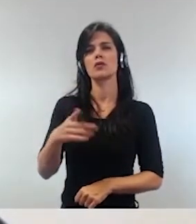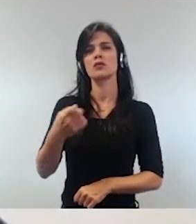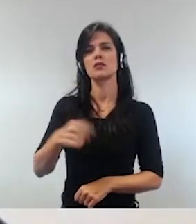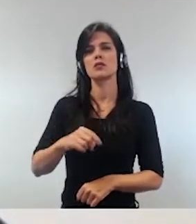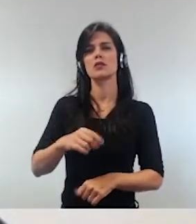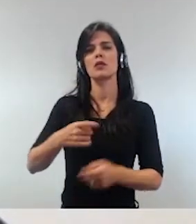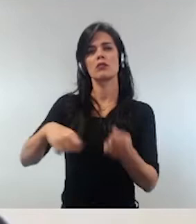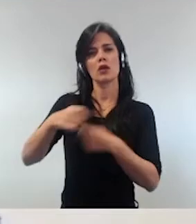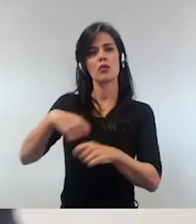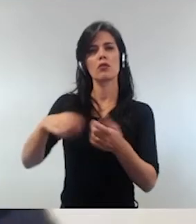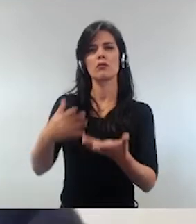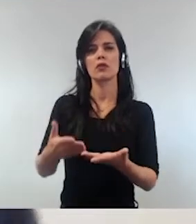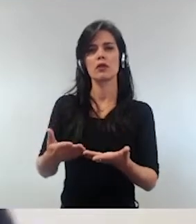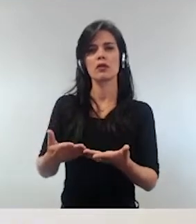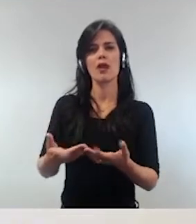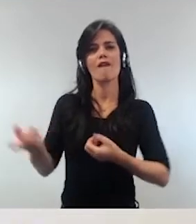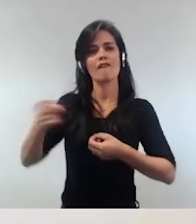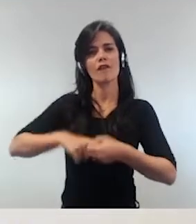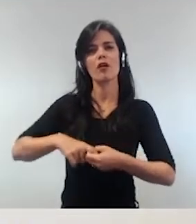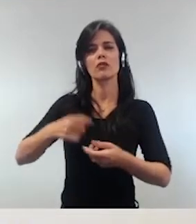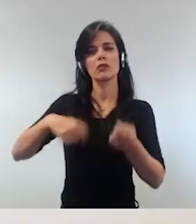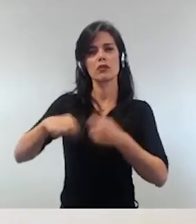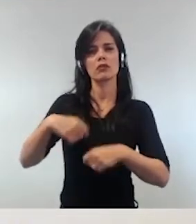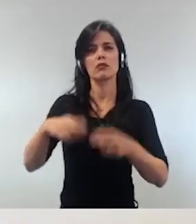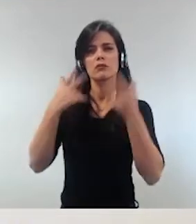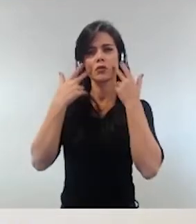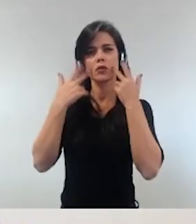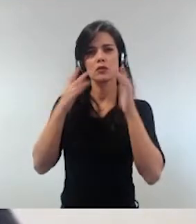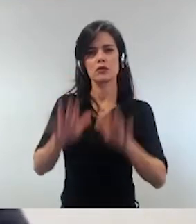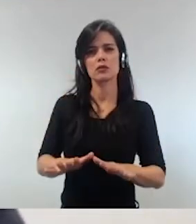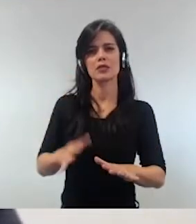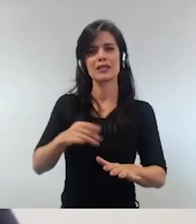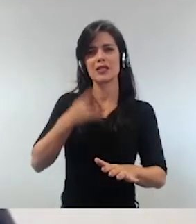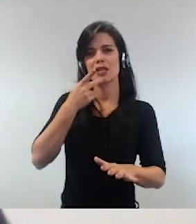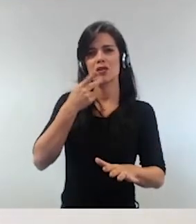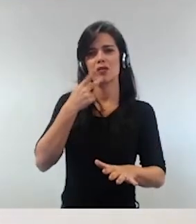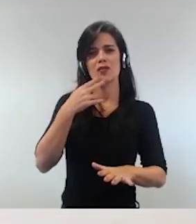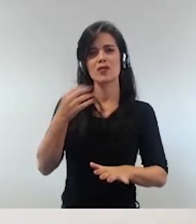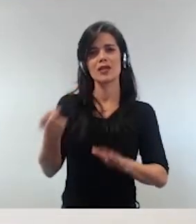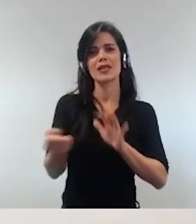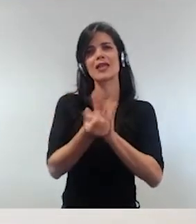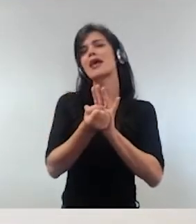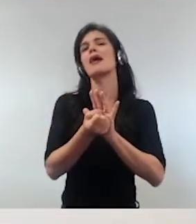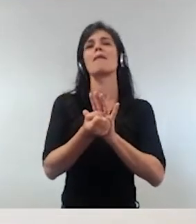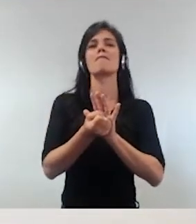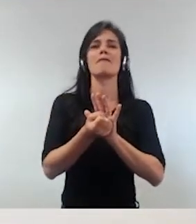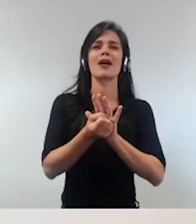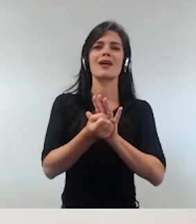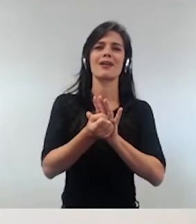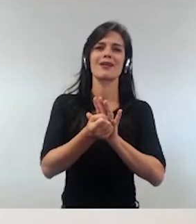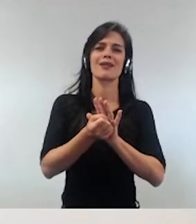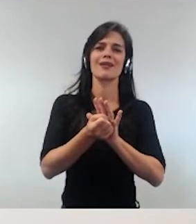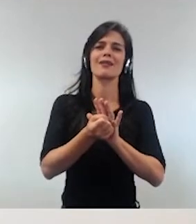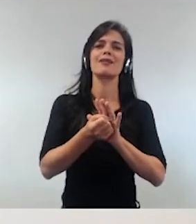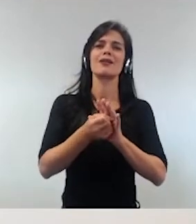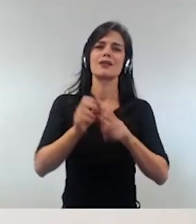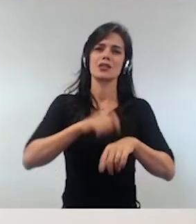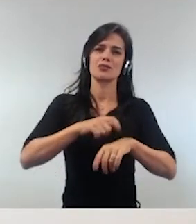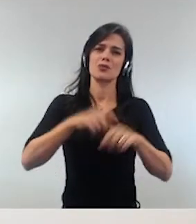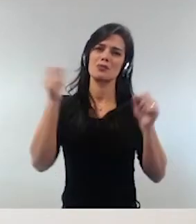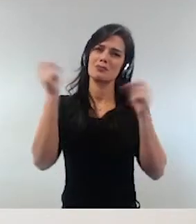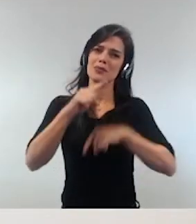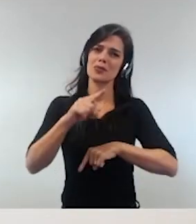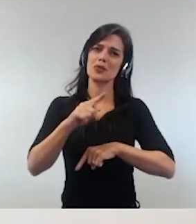momento. Se eu falei agora há pouco que a grande marca da crise é a incerteza, a gente